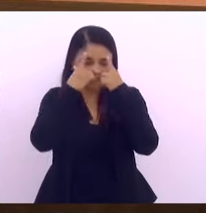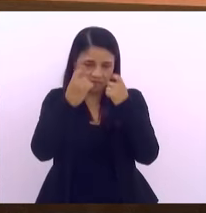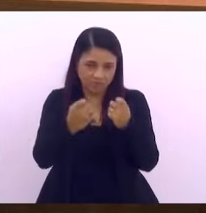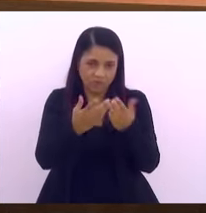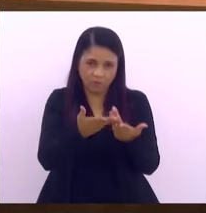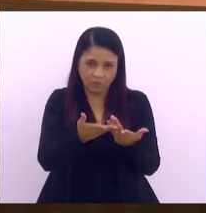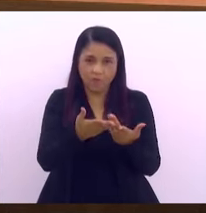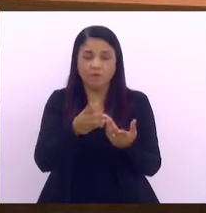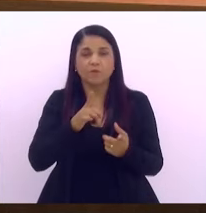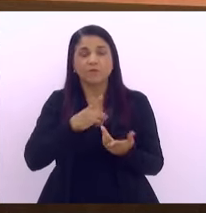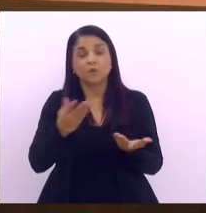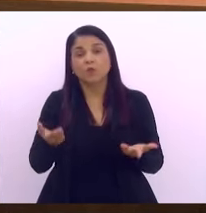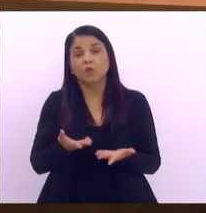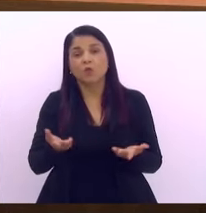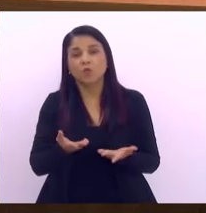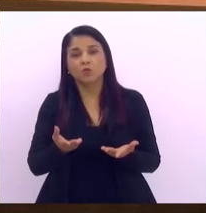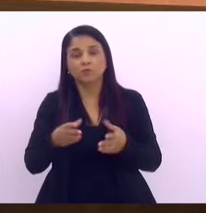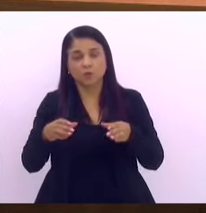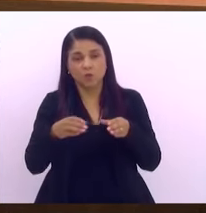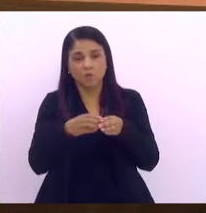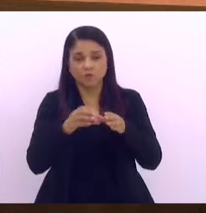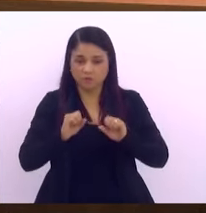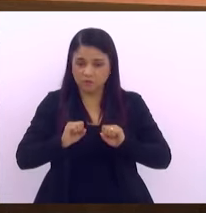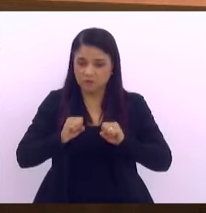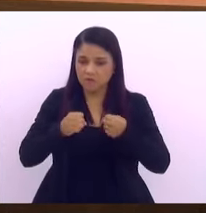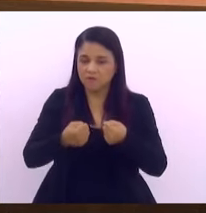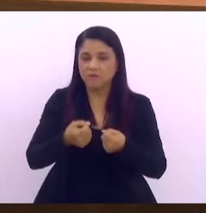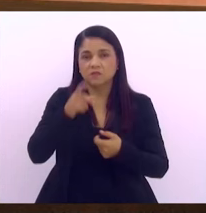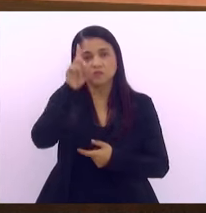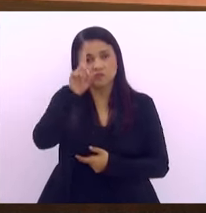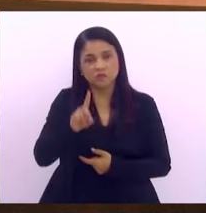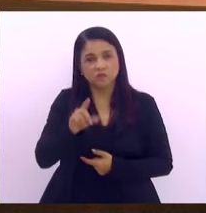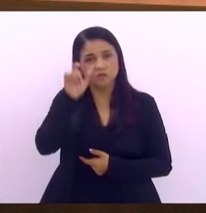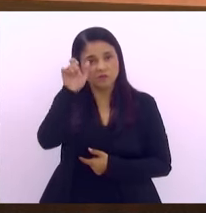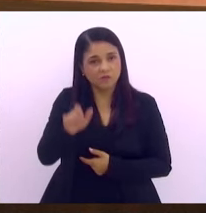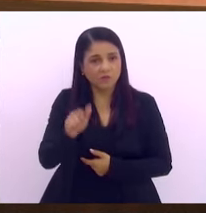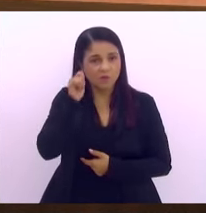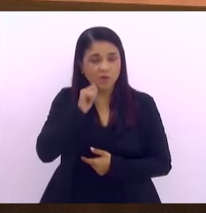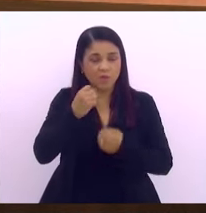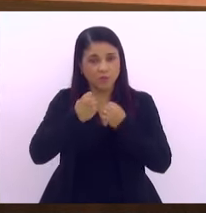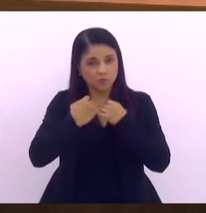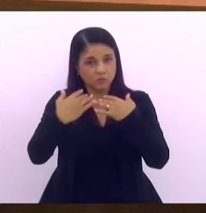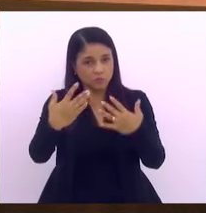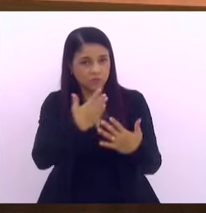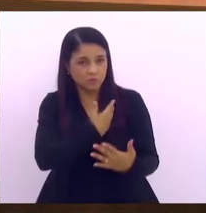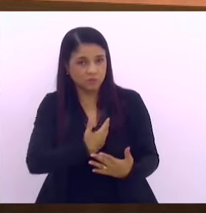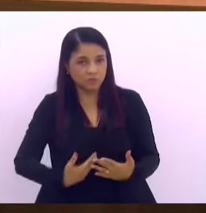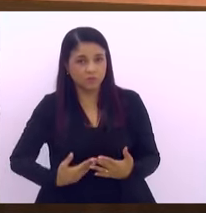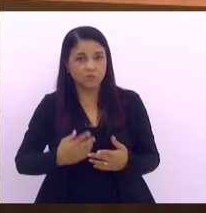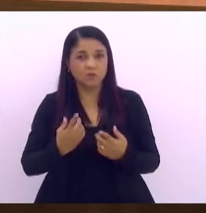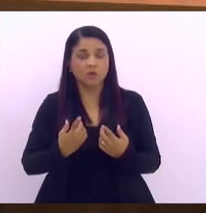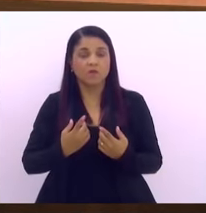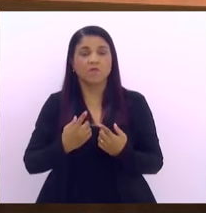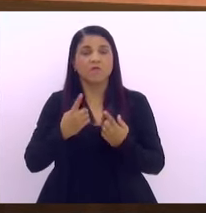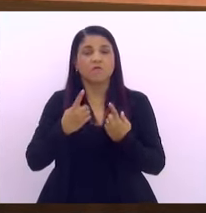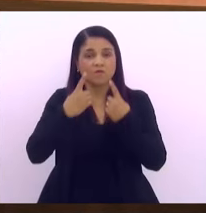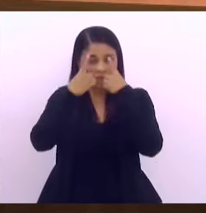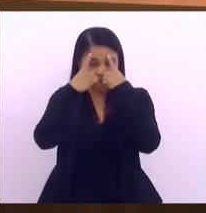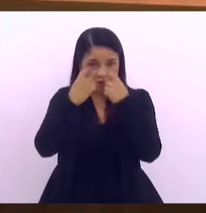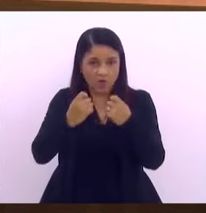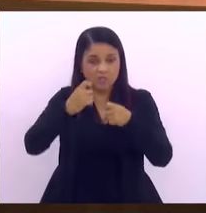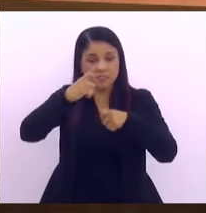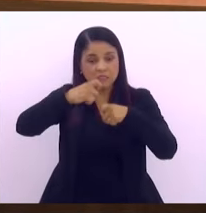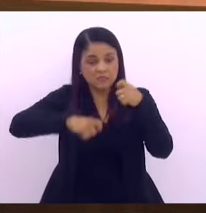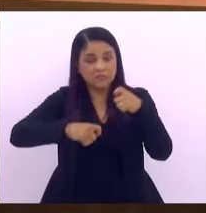eu deveria realizar pela Comissão de Defesa dos Direitos da Mulher uma audiência pública sobre violência sexual